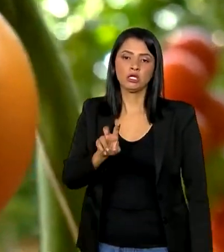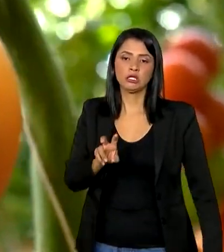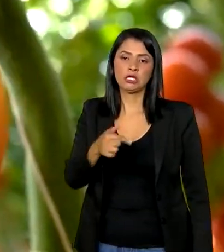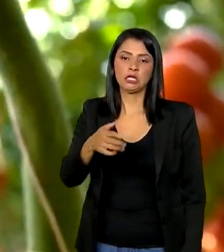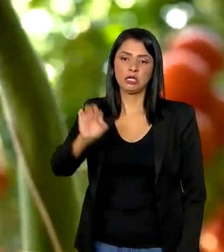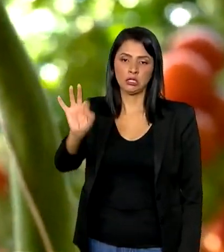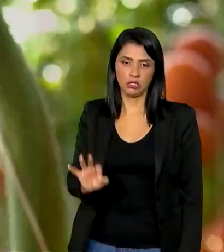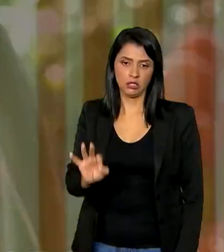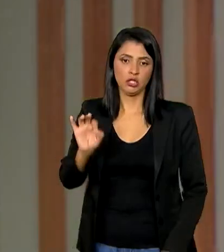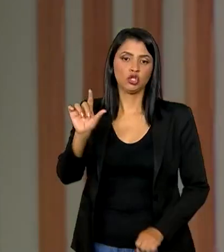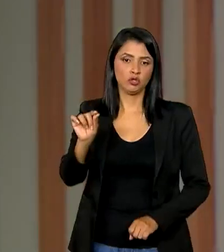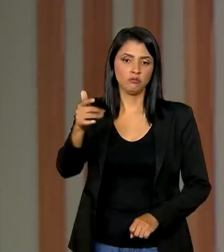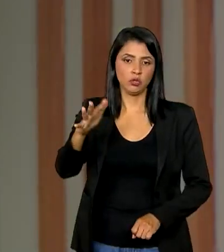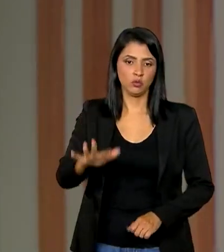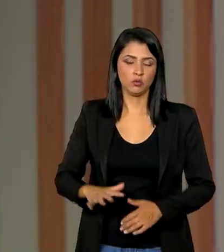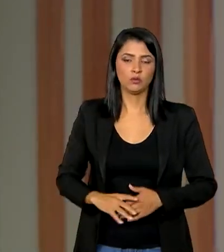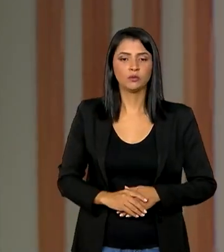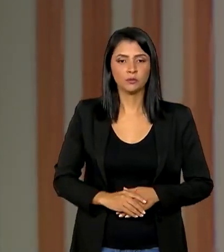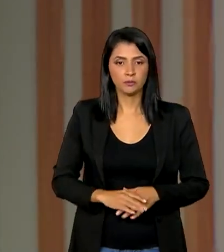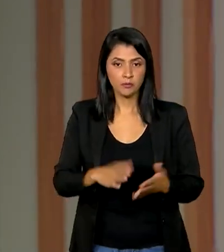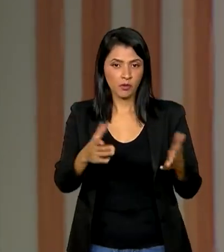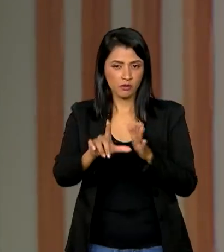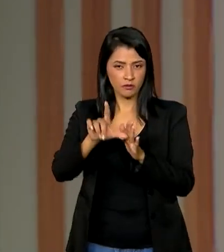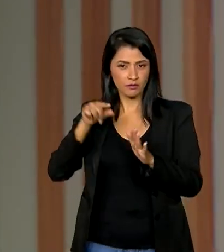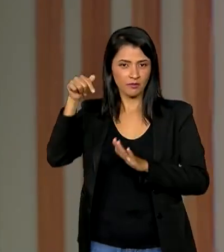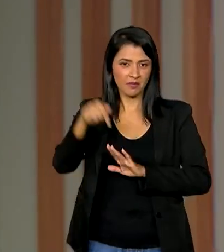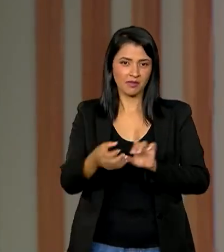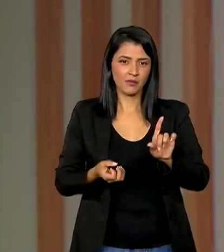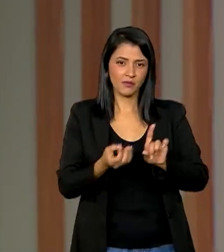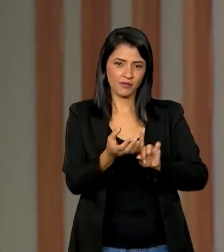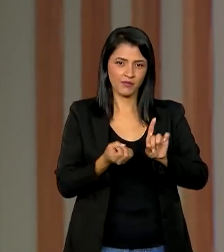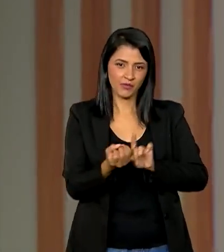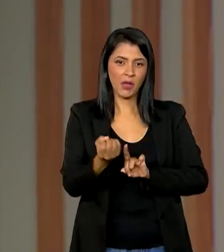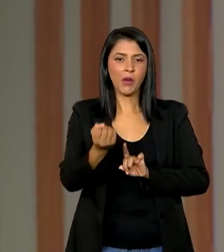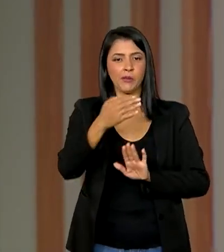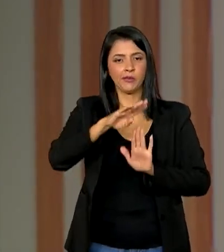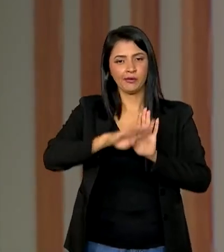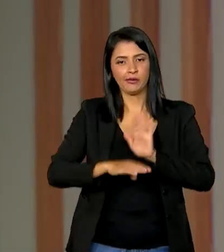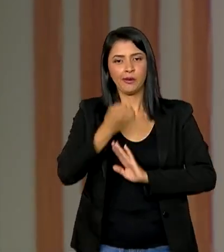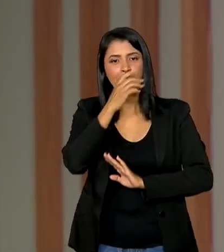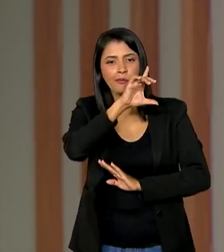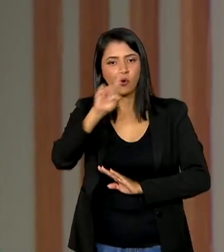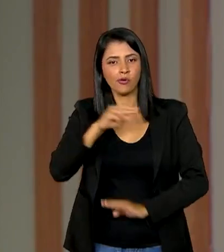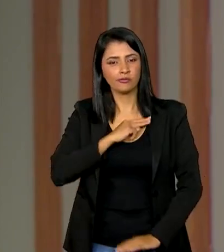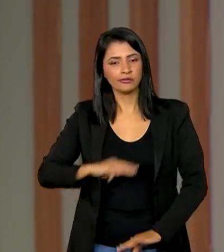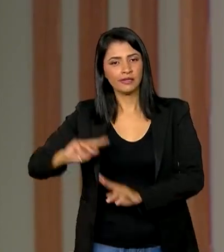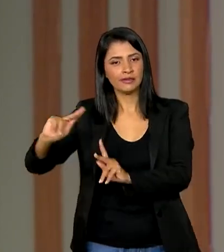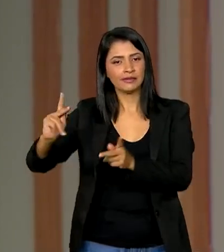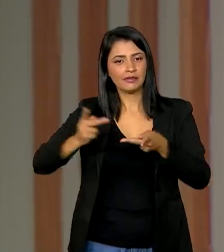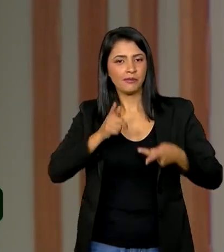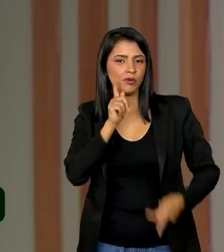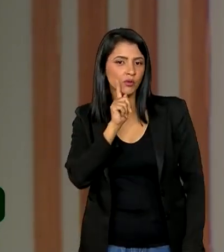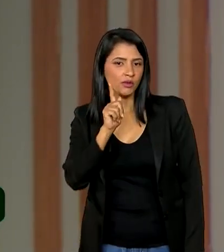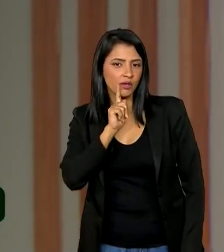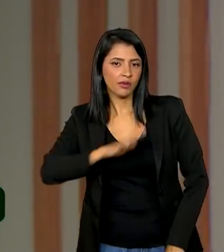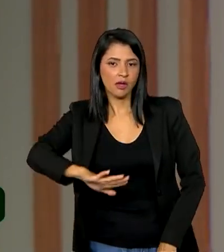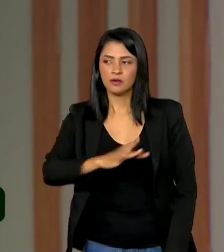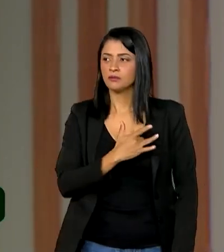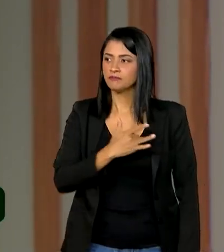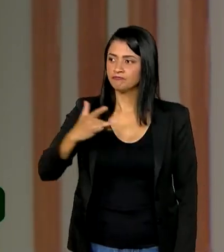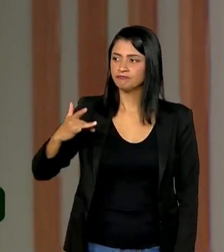14 meses. A redução ocorreu mesmo com o aumento da conta de luz, que neste mês entrou em bandeira vermelha